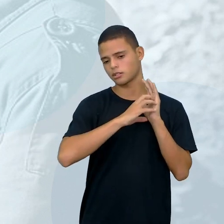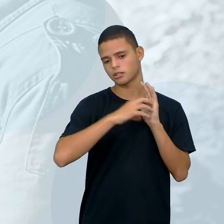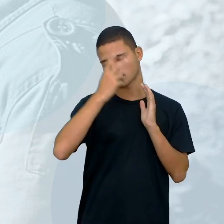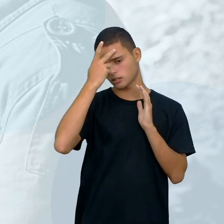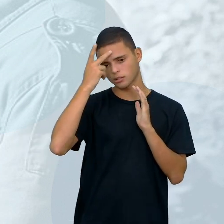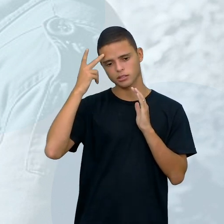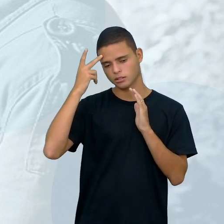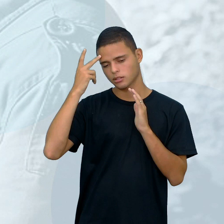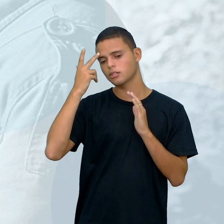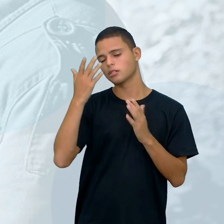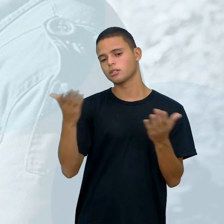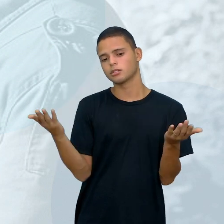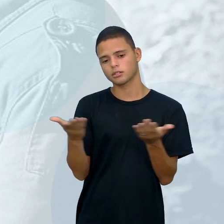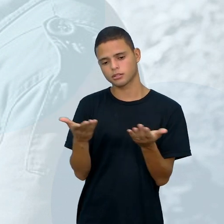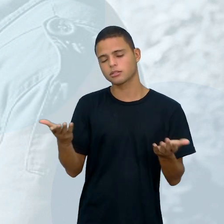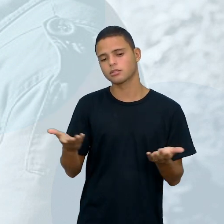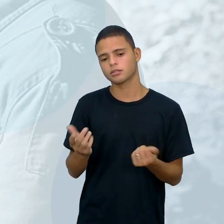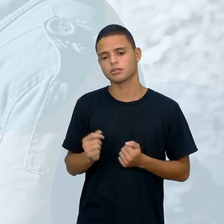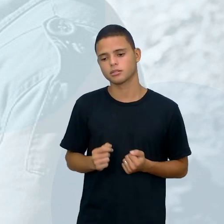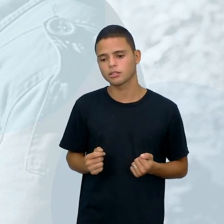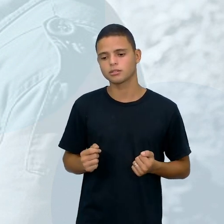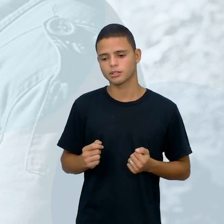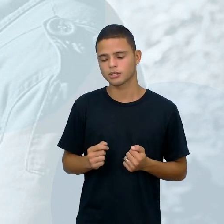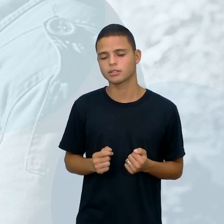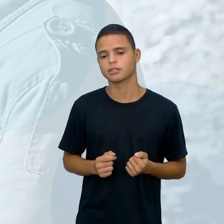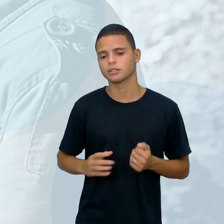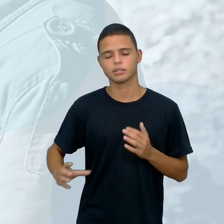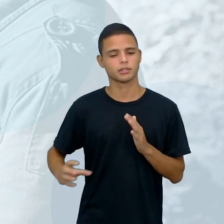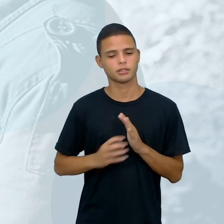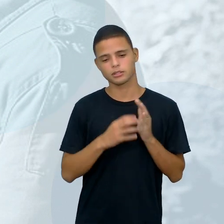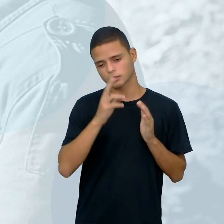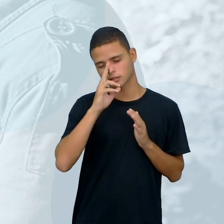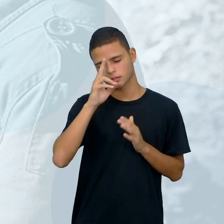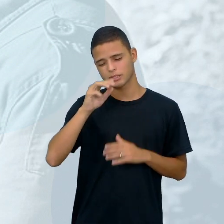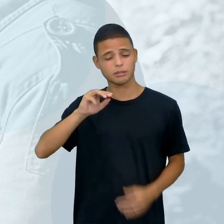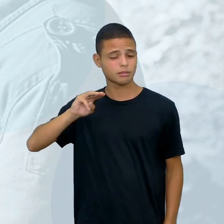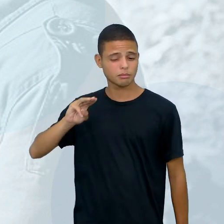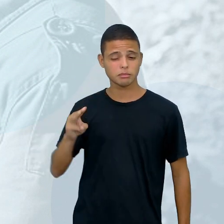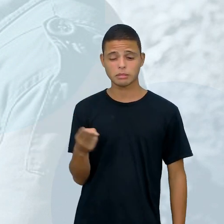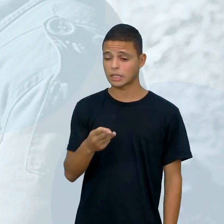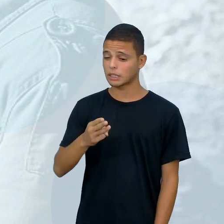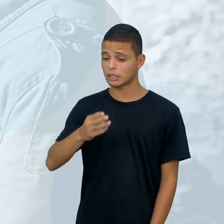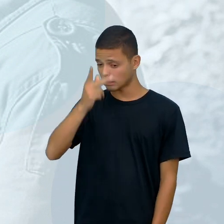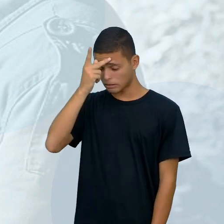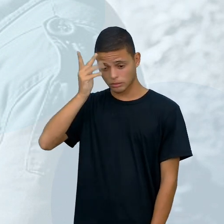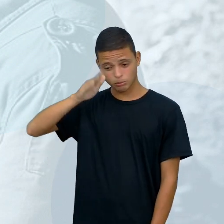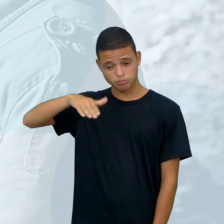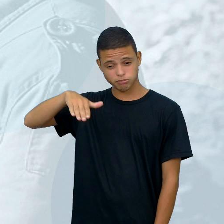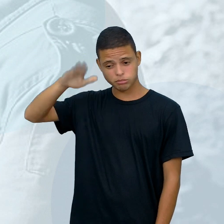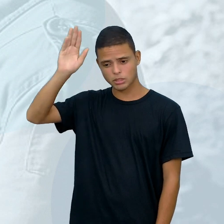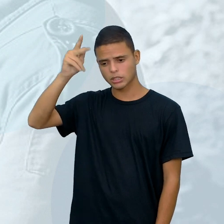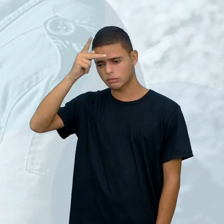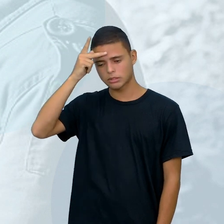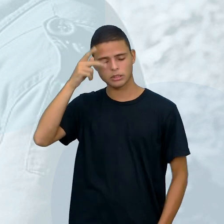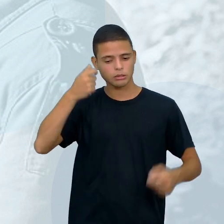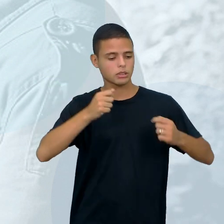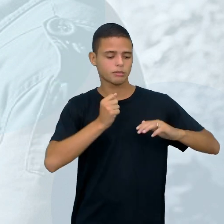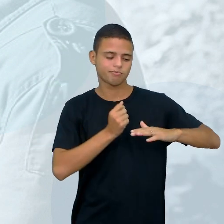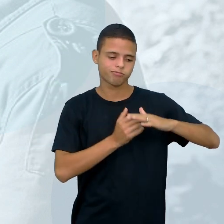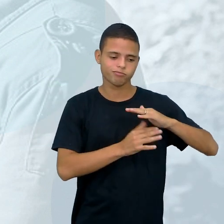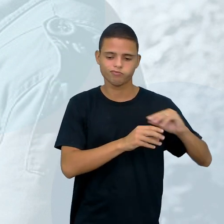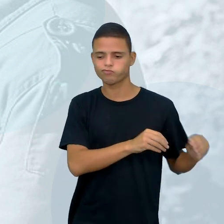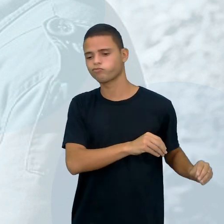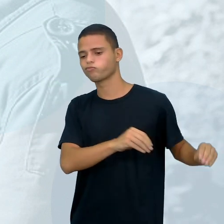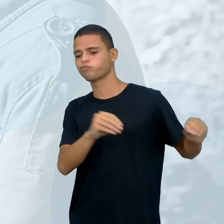um contingente muito grande de pessoas, né? Milhões de pessoas que se veem obrigadas